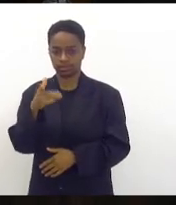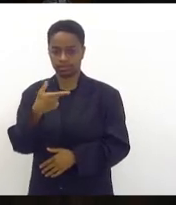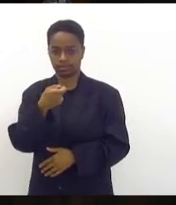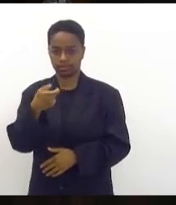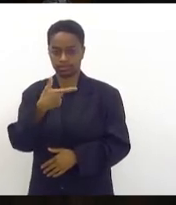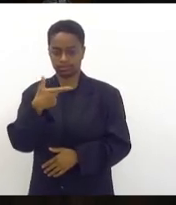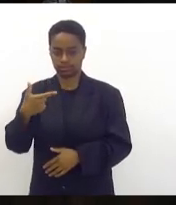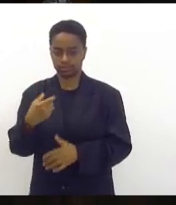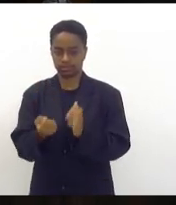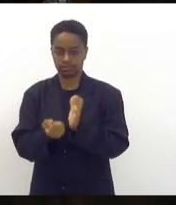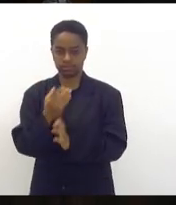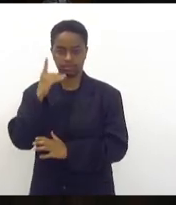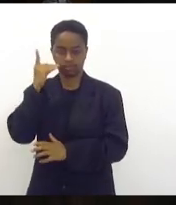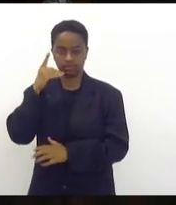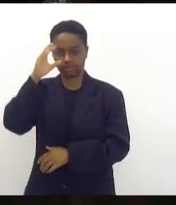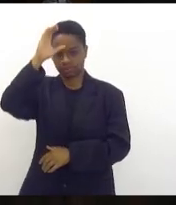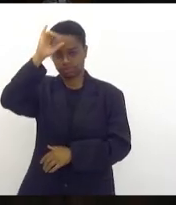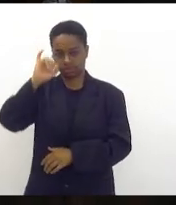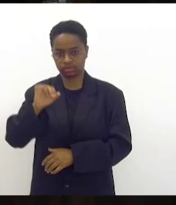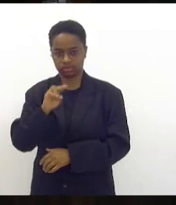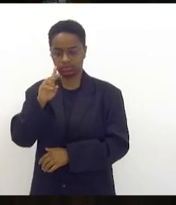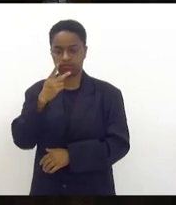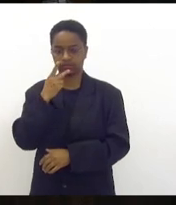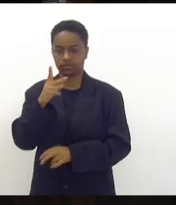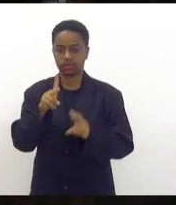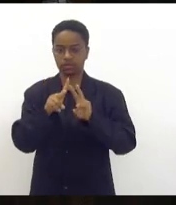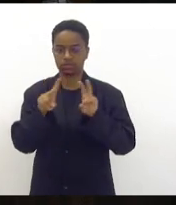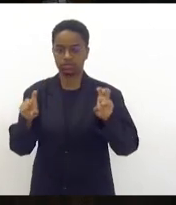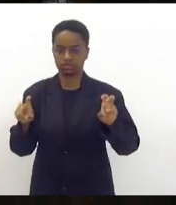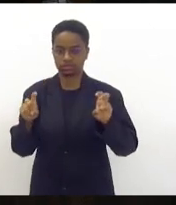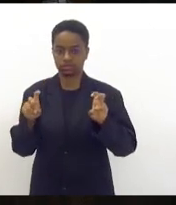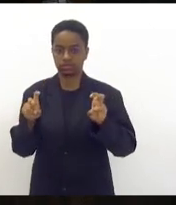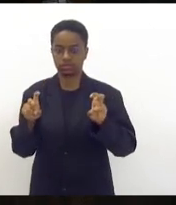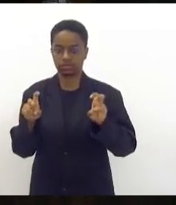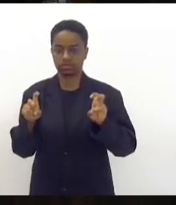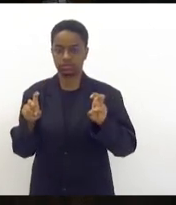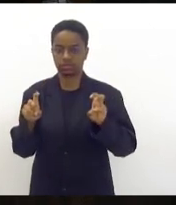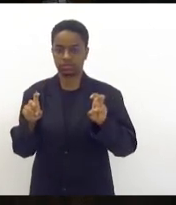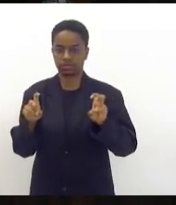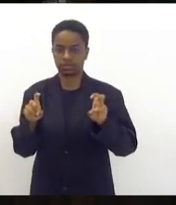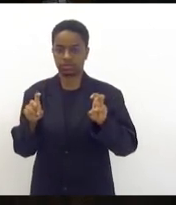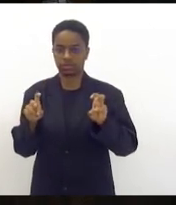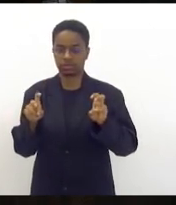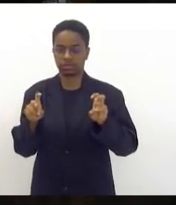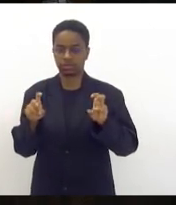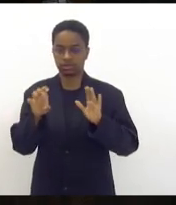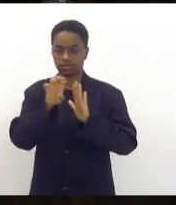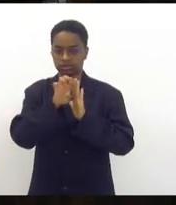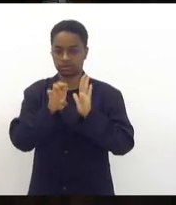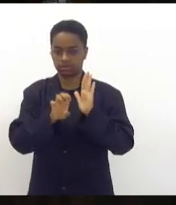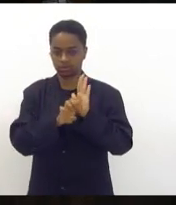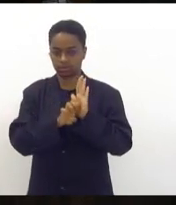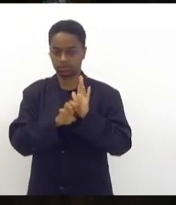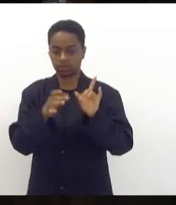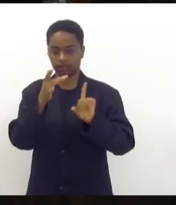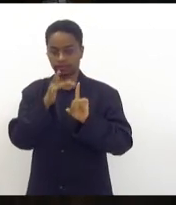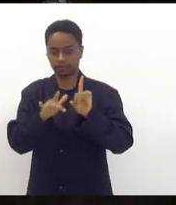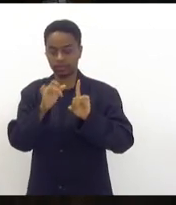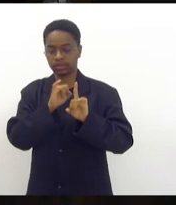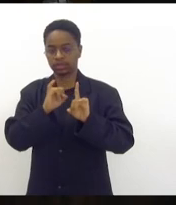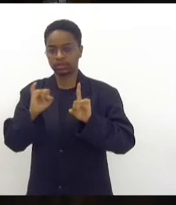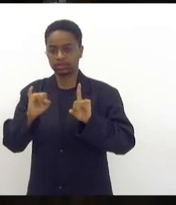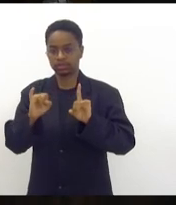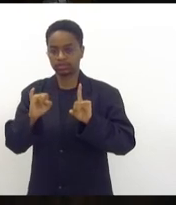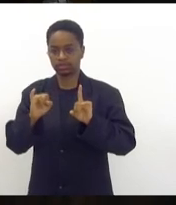5488/2022, de autoria deputada Tia Ju, e dispõe sobre o Estatuto das Vítimas de